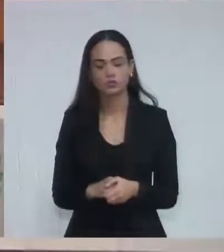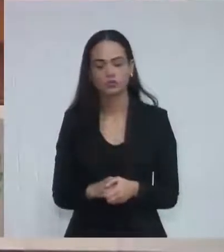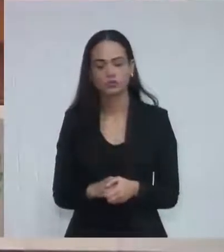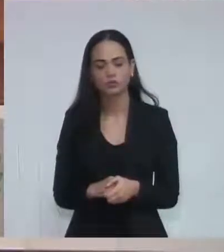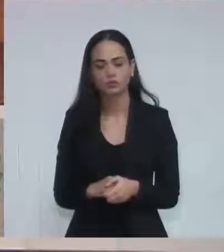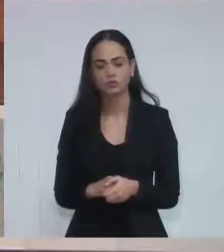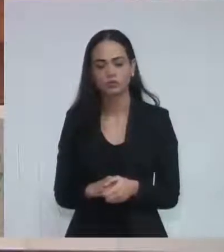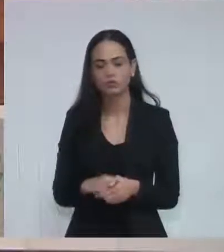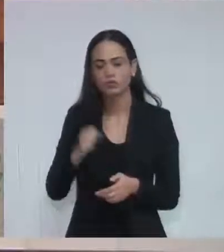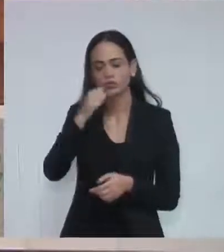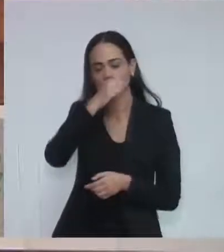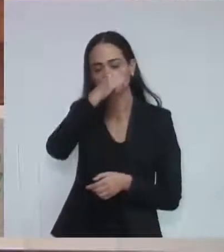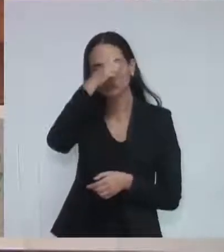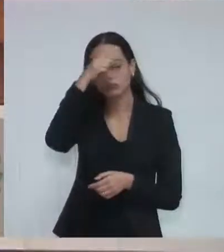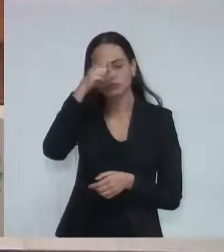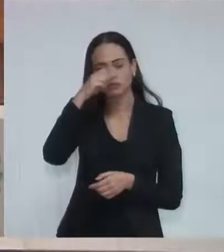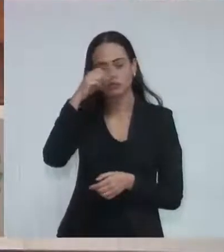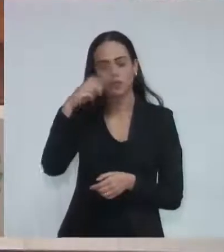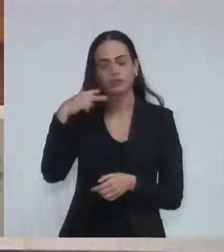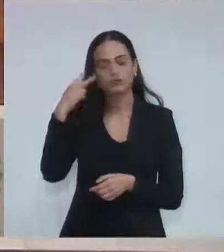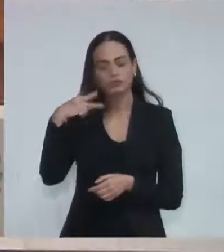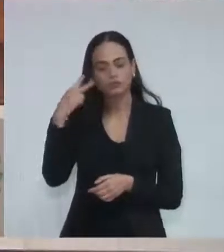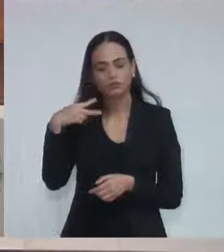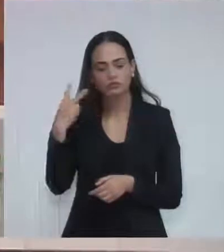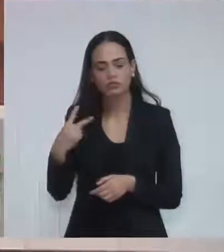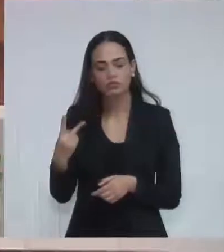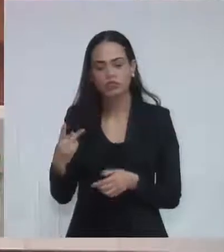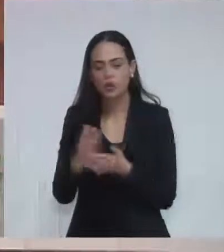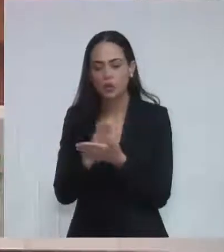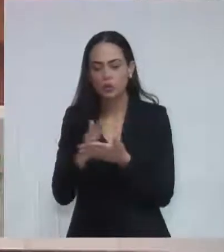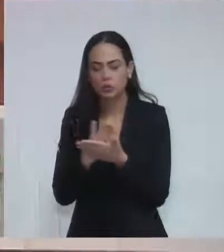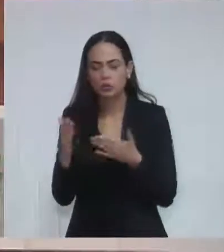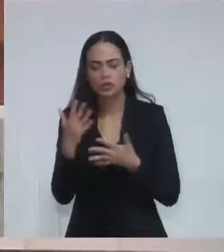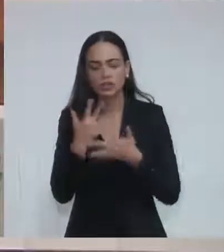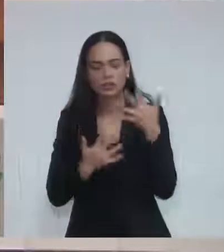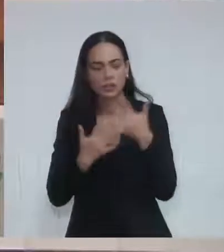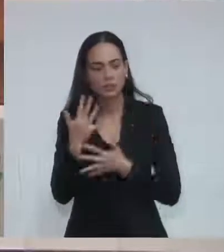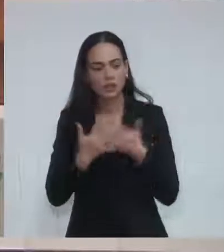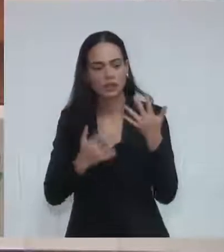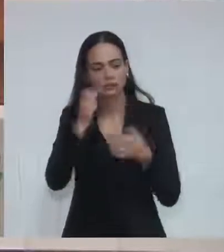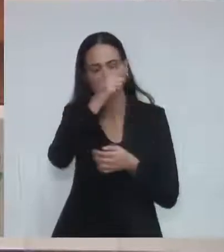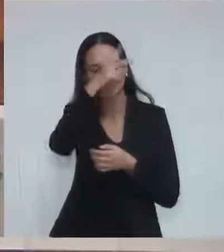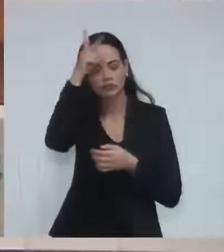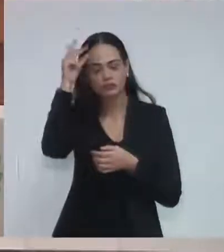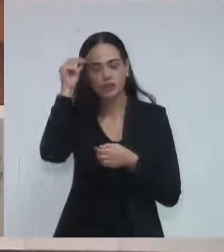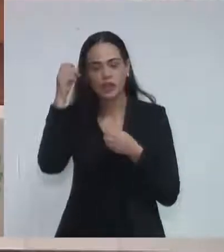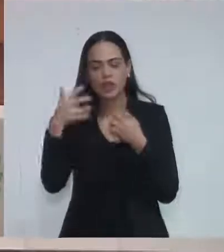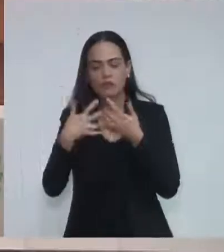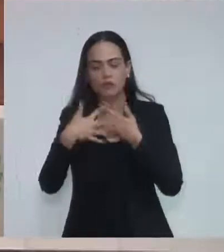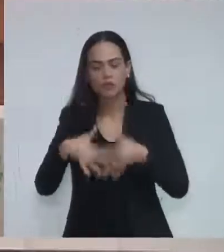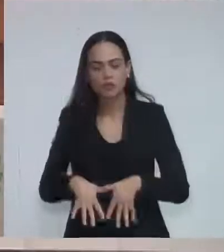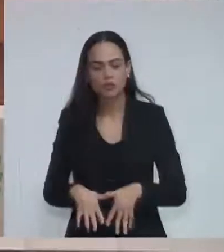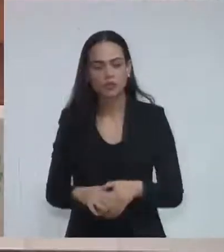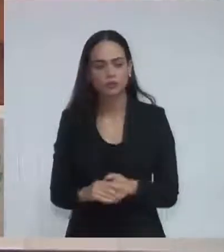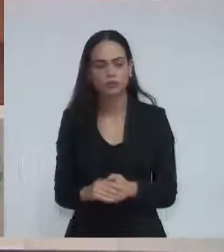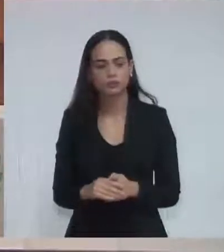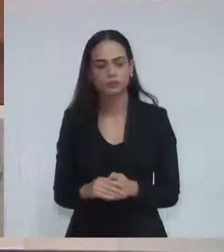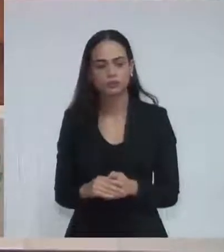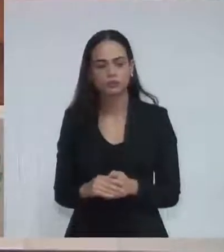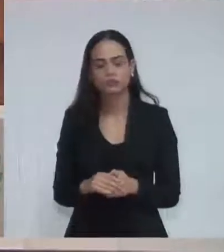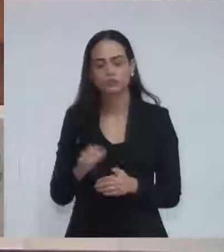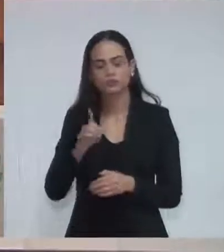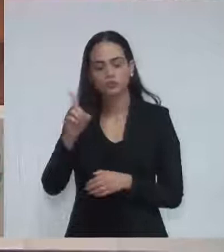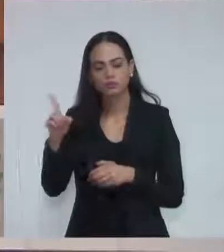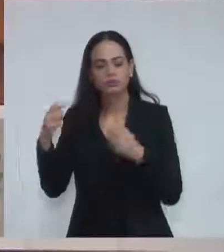que o Poder Legislativo detém a titularidade do poder de controle sobre os atos do Executivo, enfatizando que a atividade parlamentar permite ao órgão